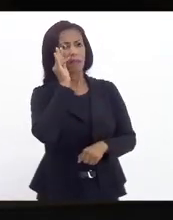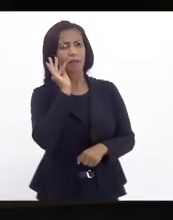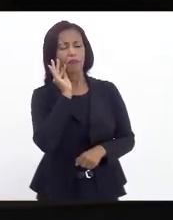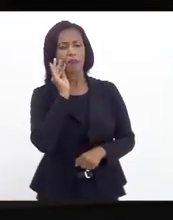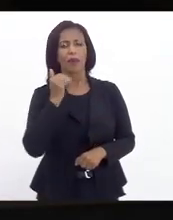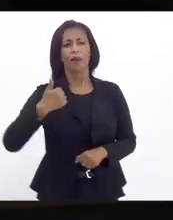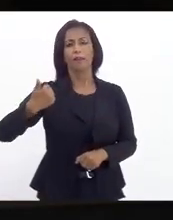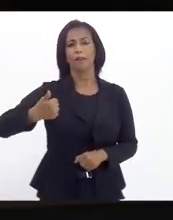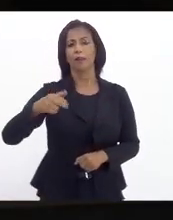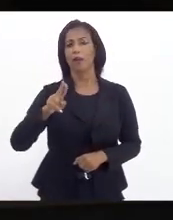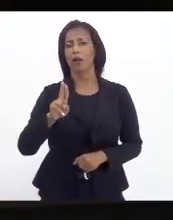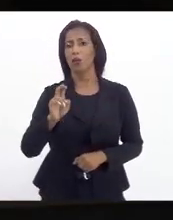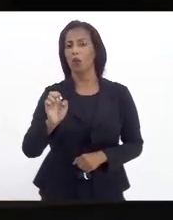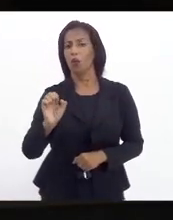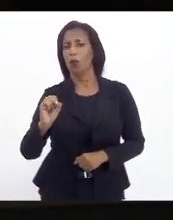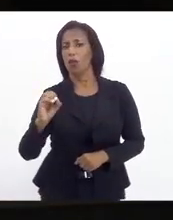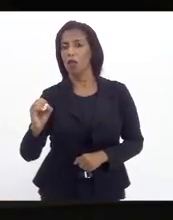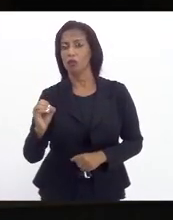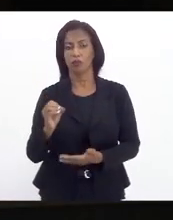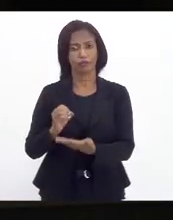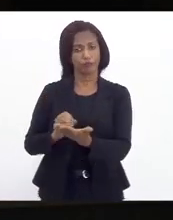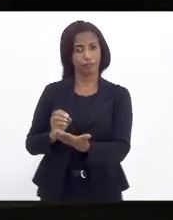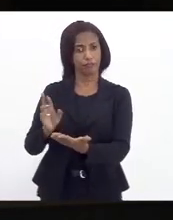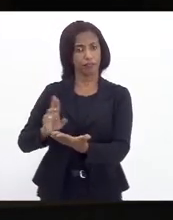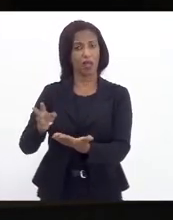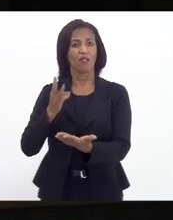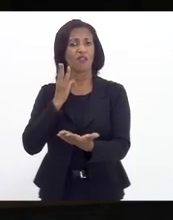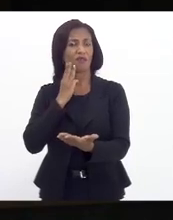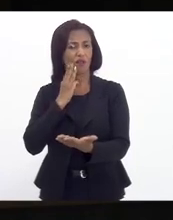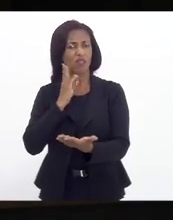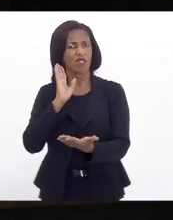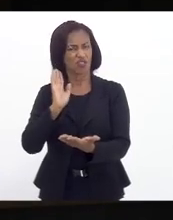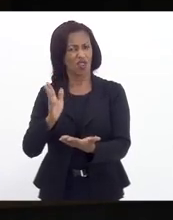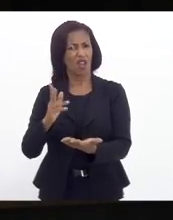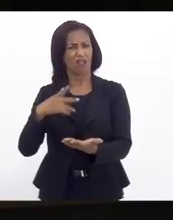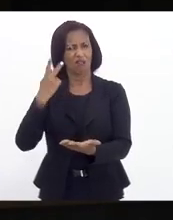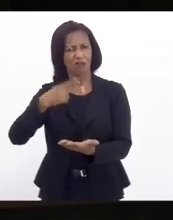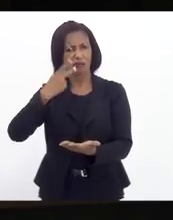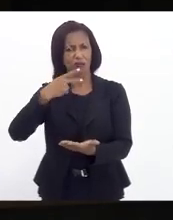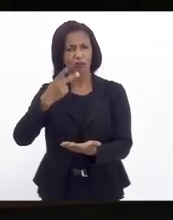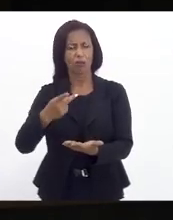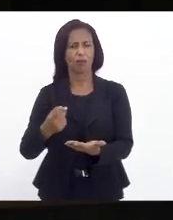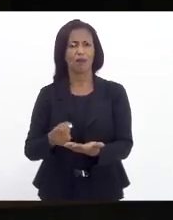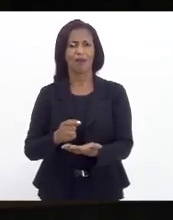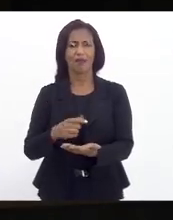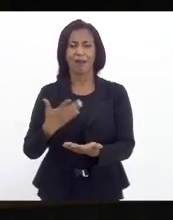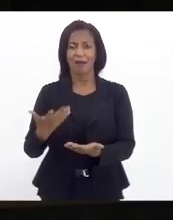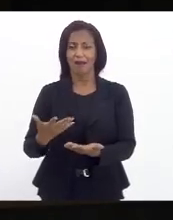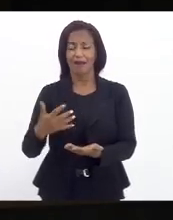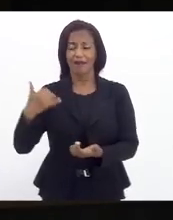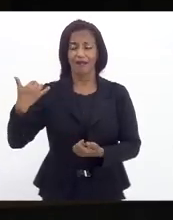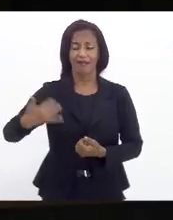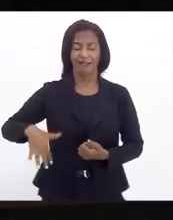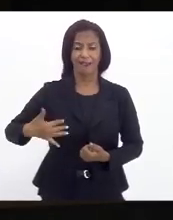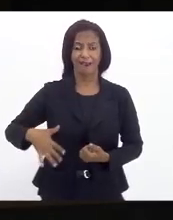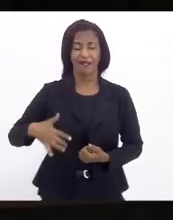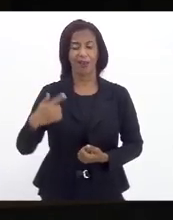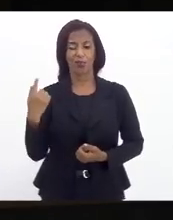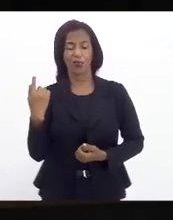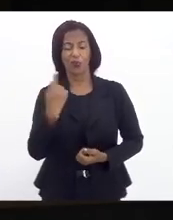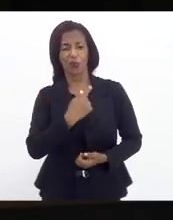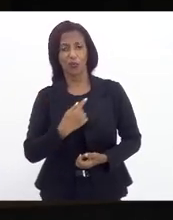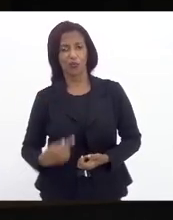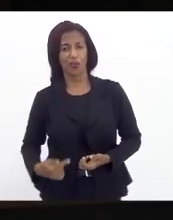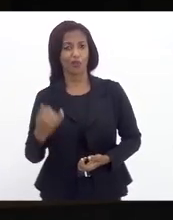questão da UESO, não só a vossa excelência, o deputado Valdeck já falou algumas vezes sobre esse assunto. É caro para o governo, importante para o